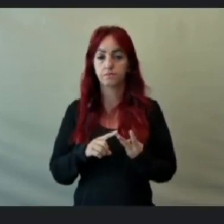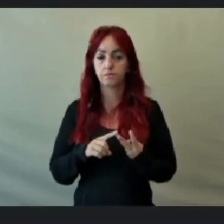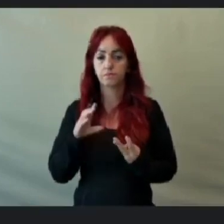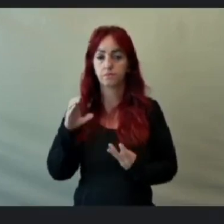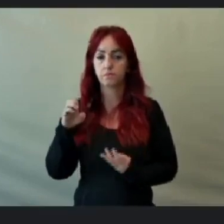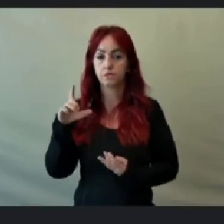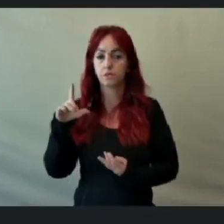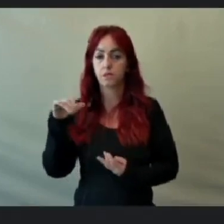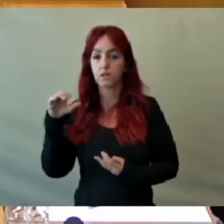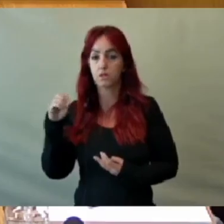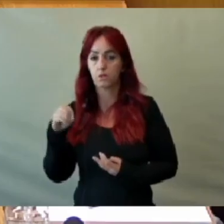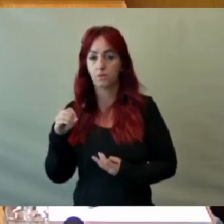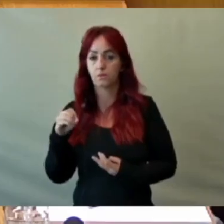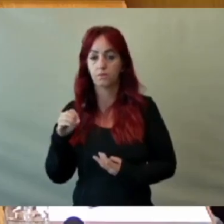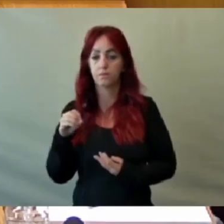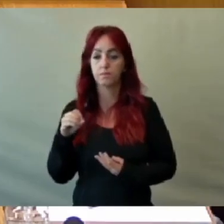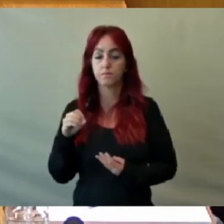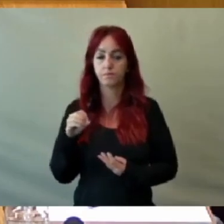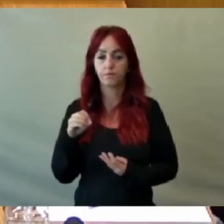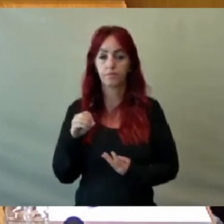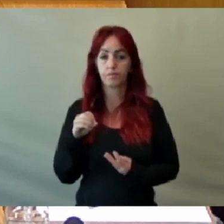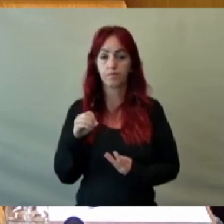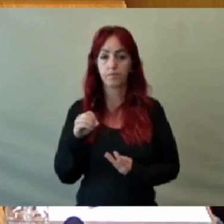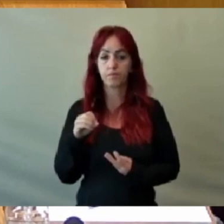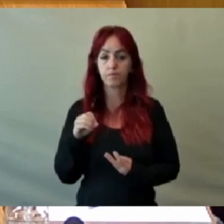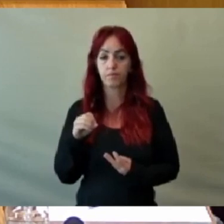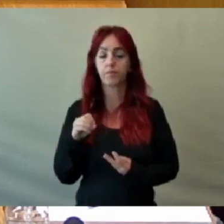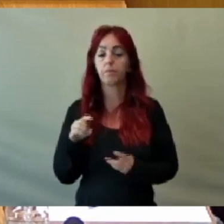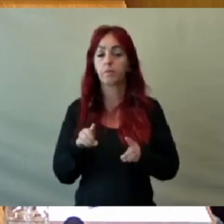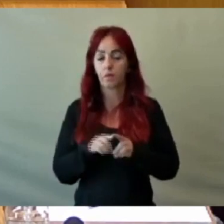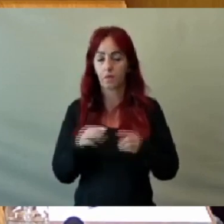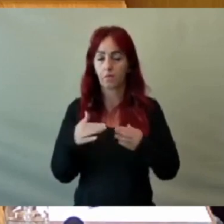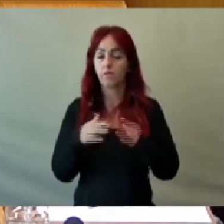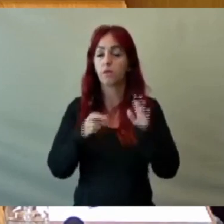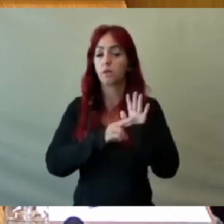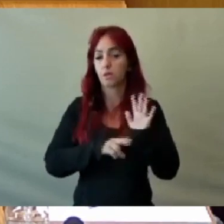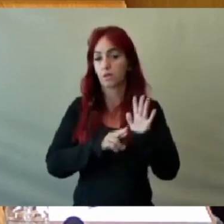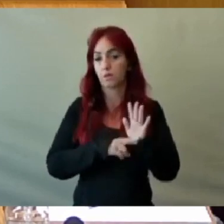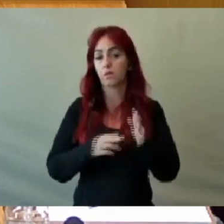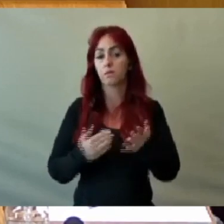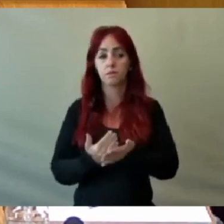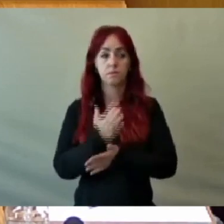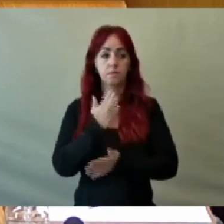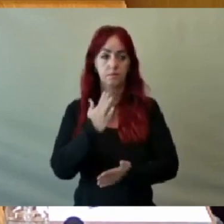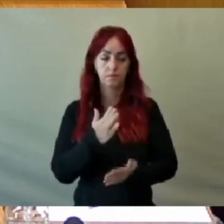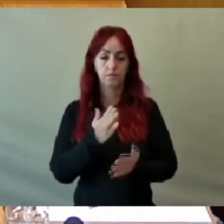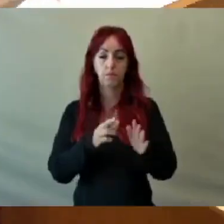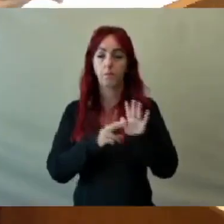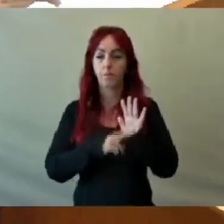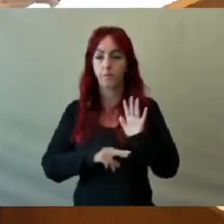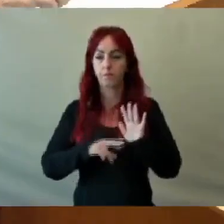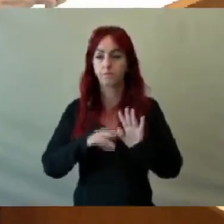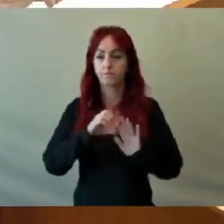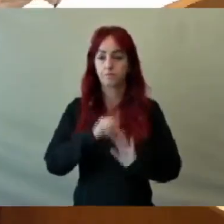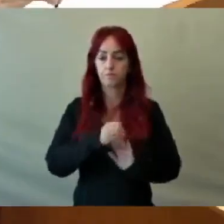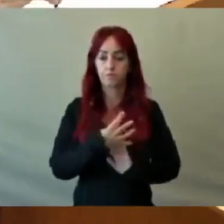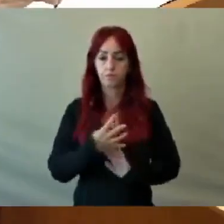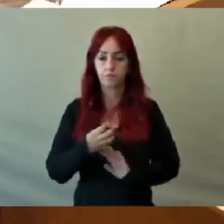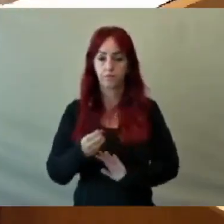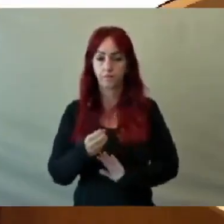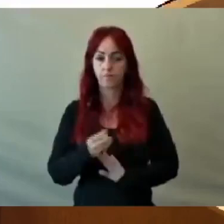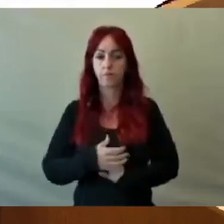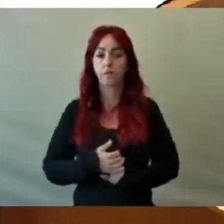Com requerimento, presidente. Também vota com requerimento. Então, fica aprovado o requerimento de comissão 940-2024. Dois,